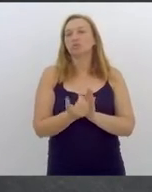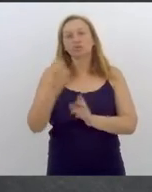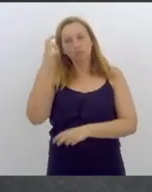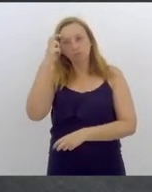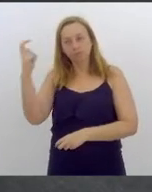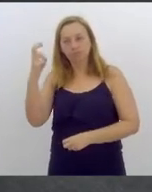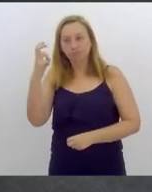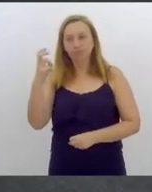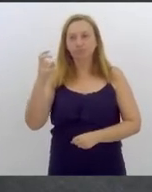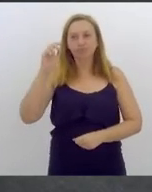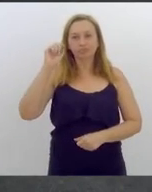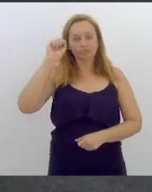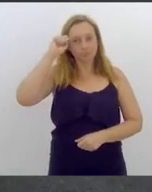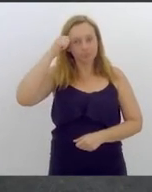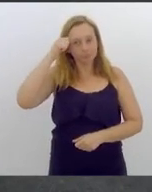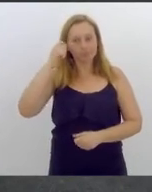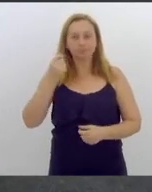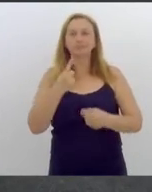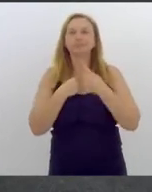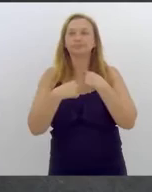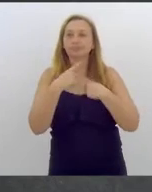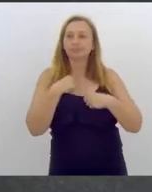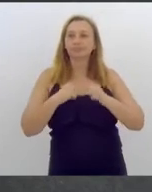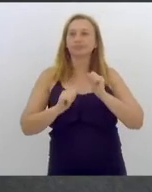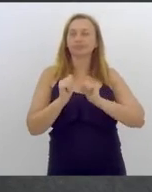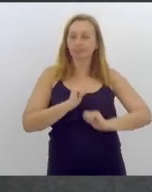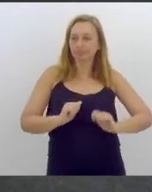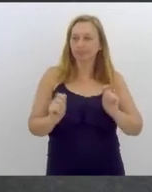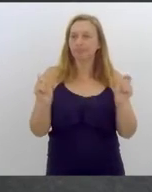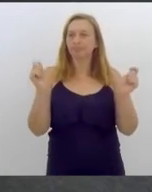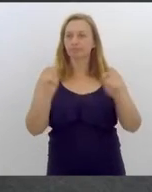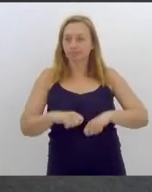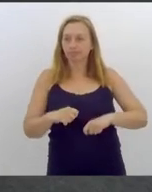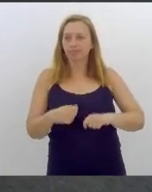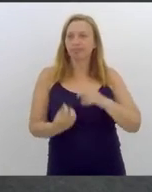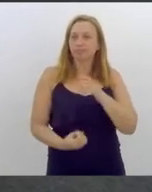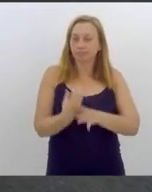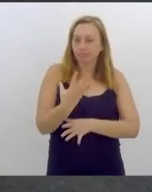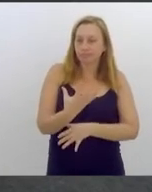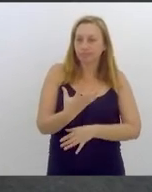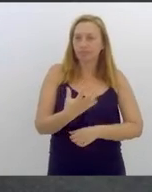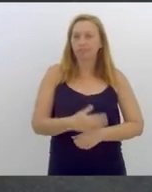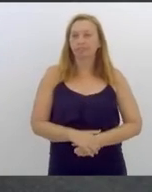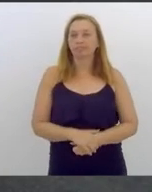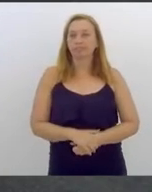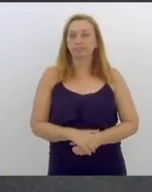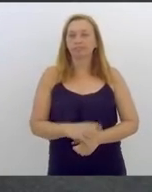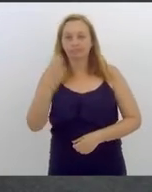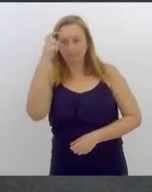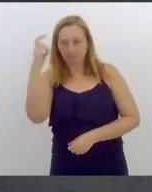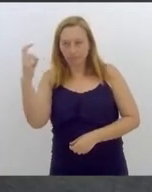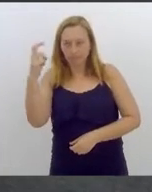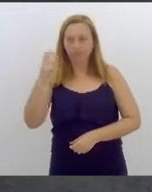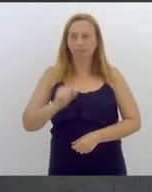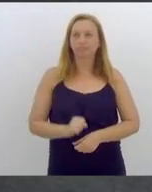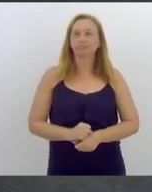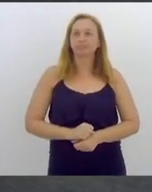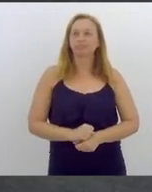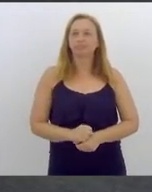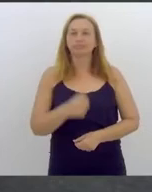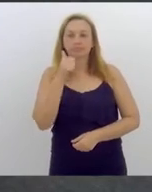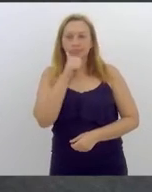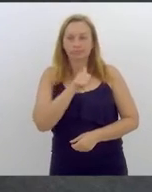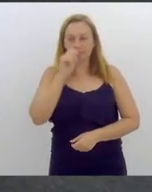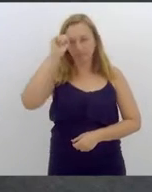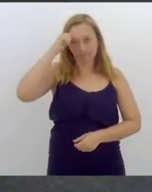é asseio e possibilidades também criativo em estabelecer a cultura a partir das mulheres